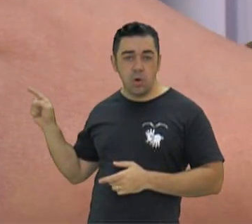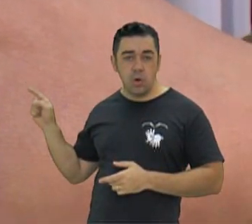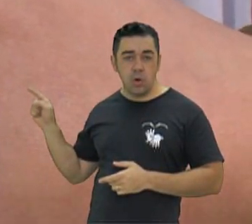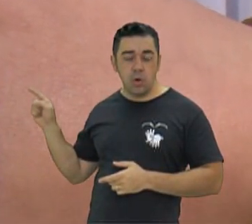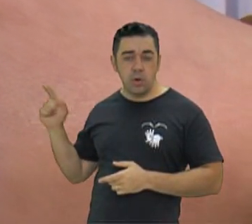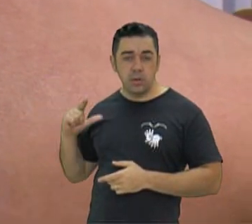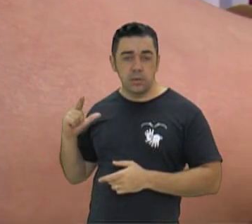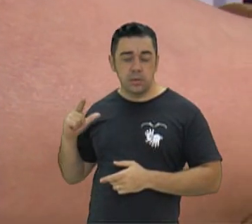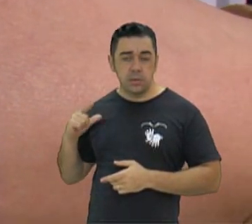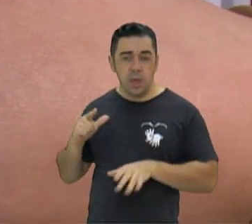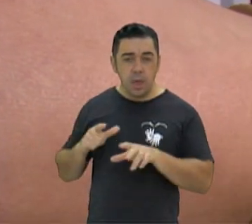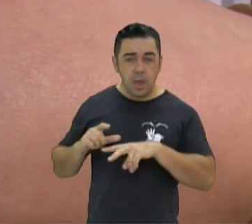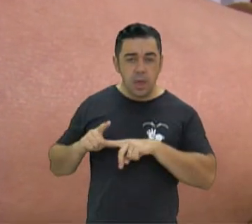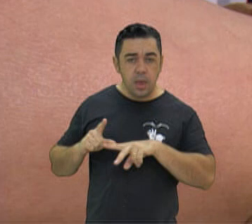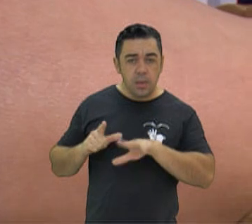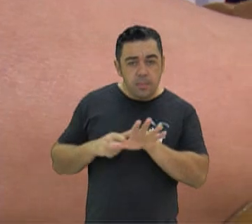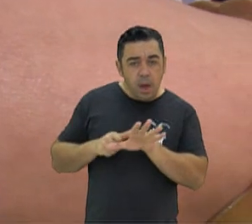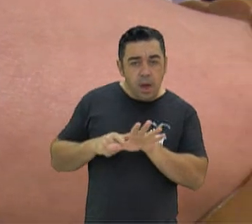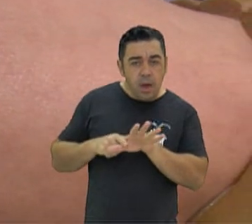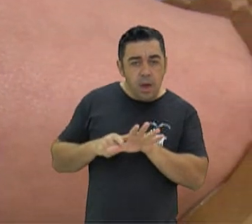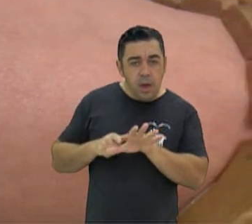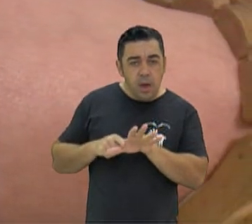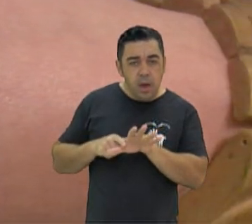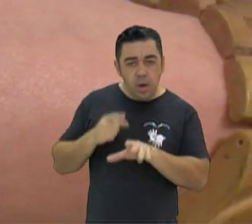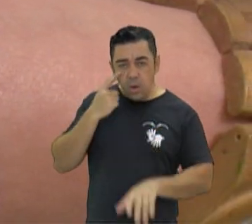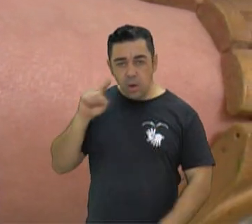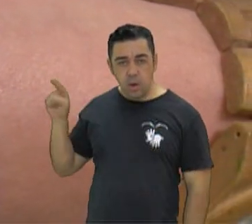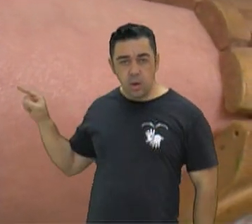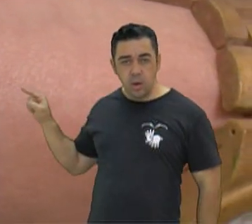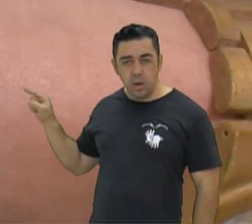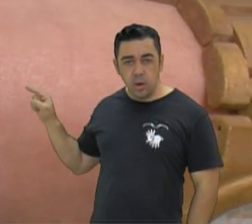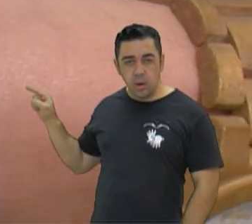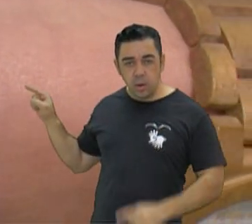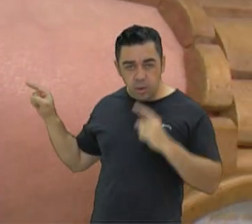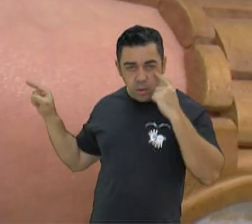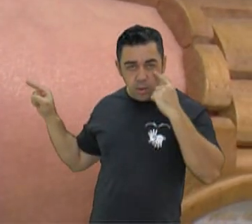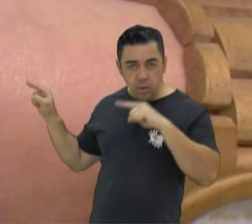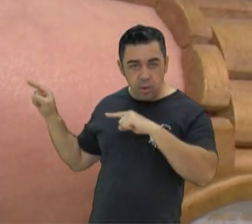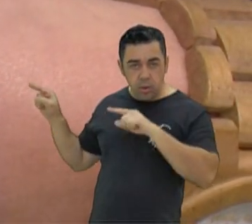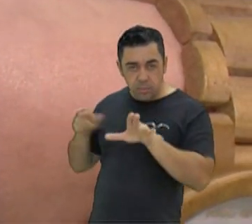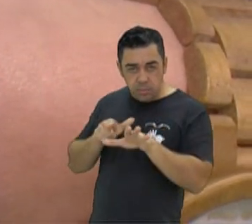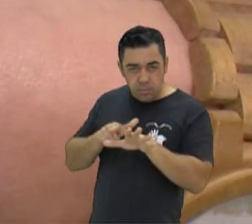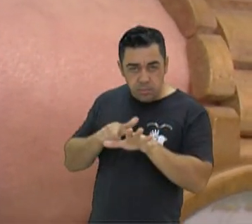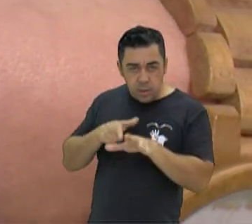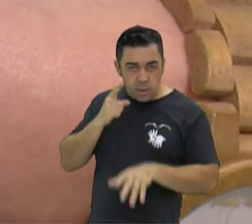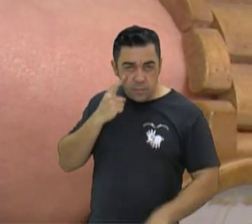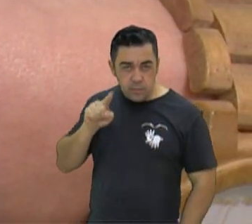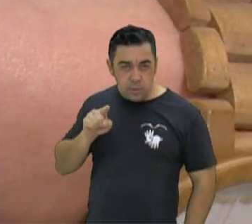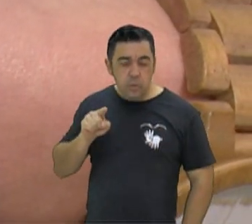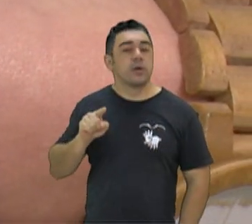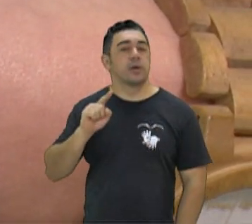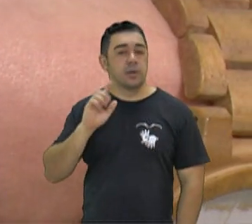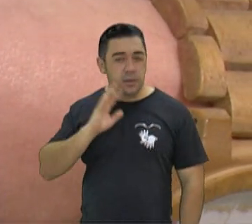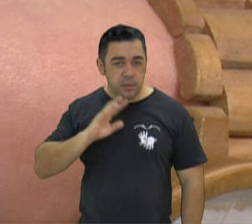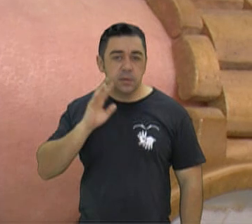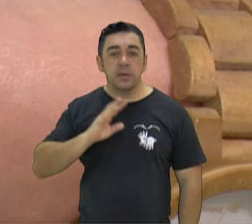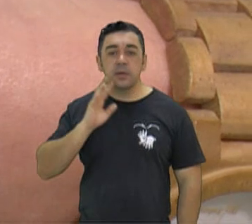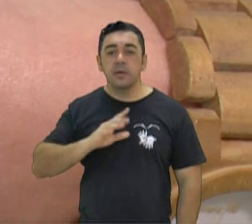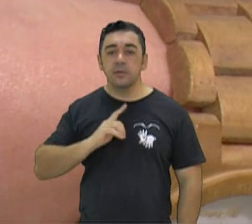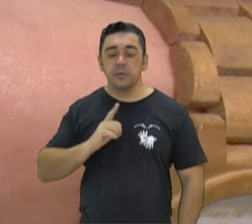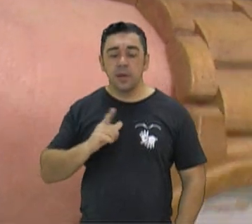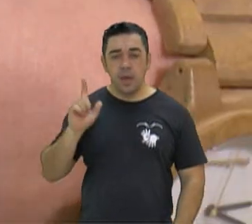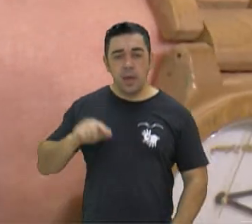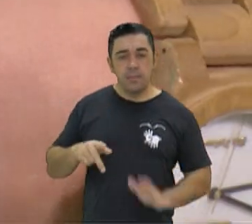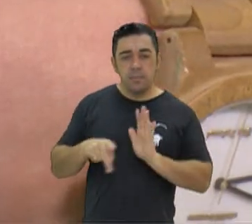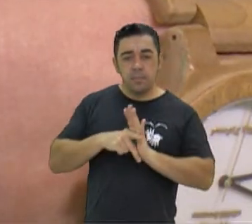dessas patinhas bem pequenininhas, que eu vou tentar mostrar para vocês. Estão conseguindo ver aí? Então, olha só que bacana. Essas patinhas, então,